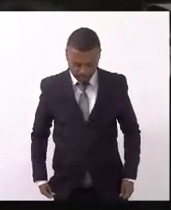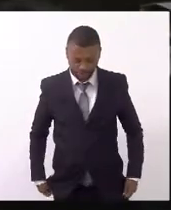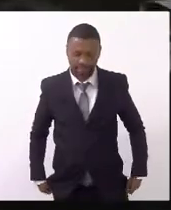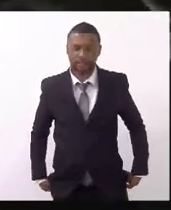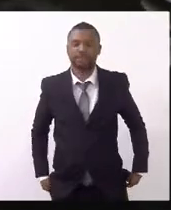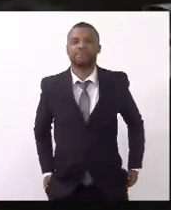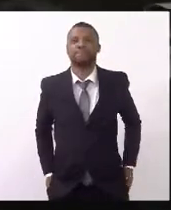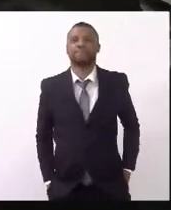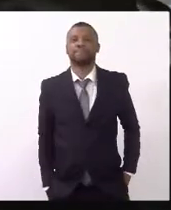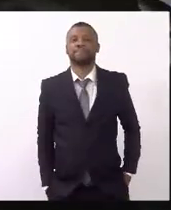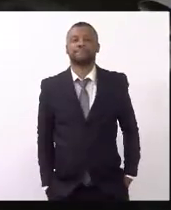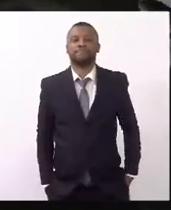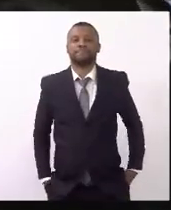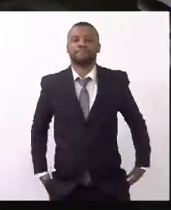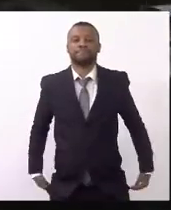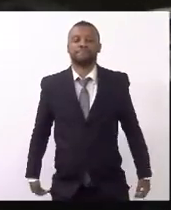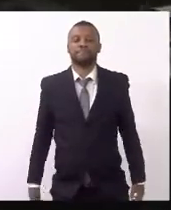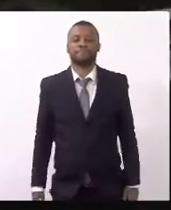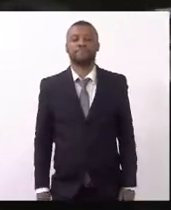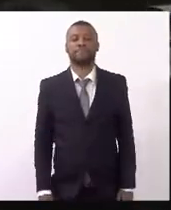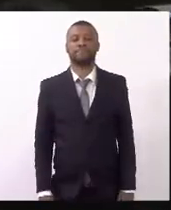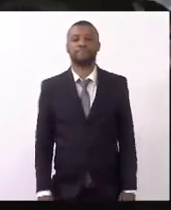eu e